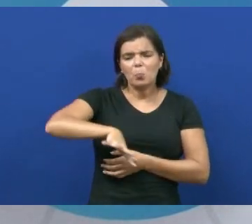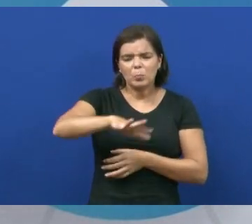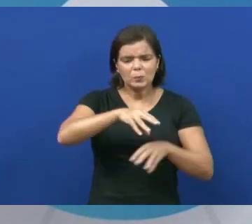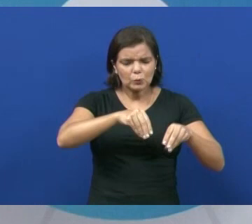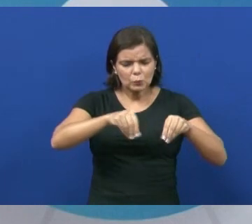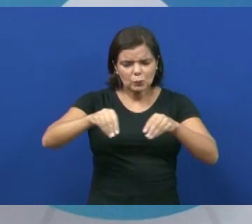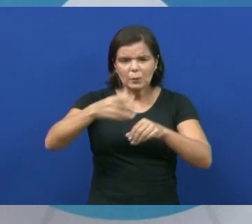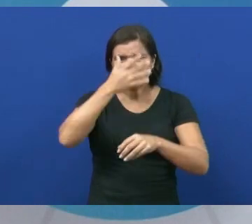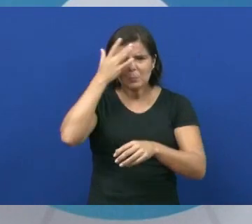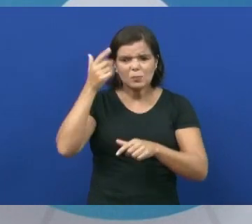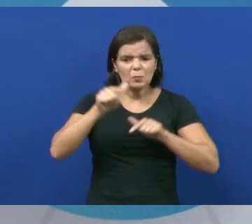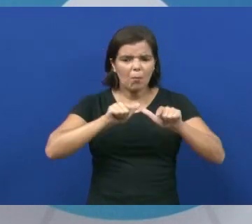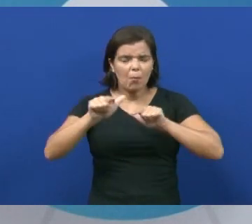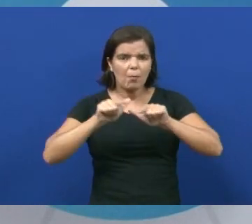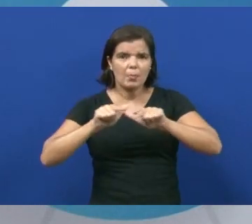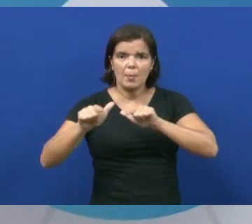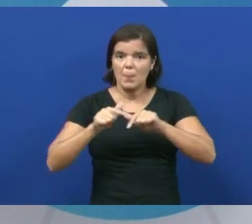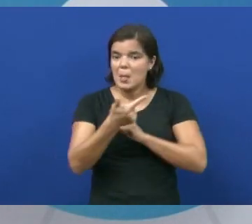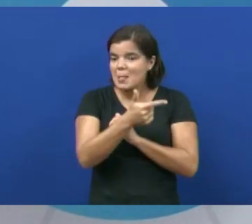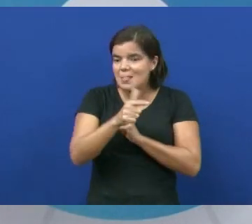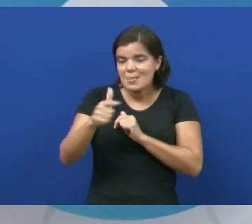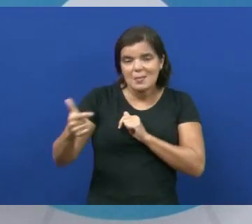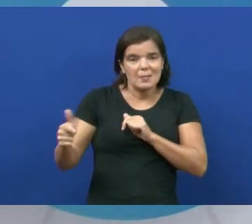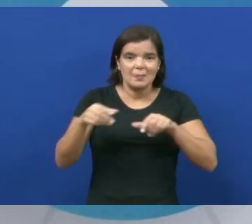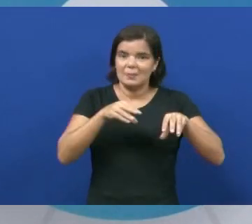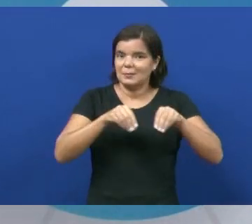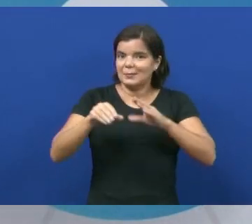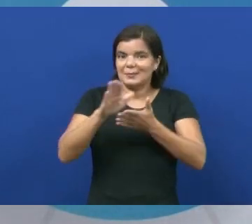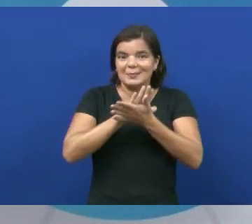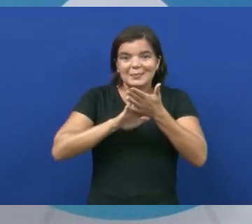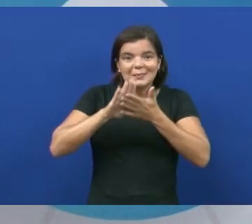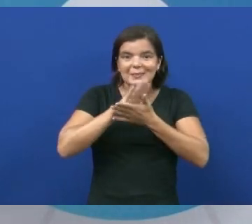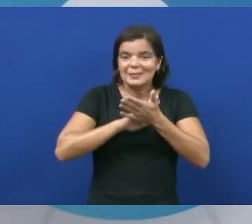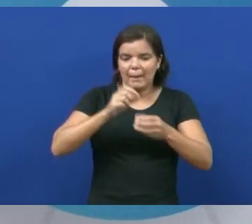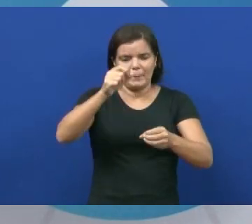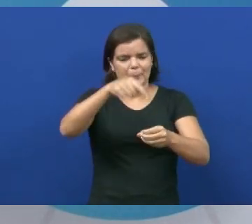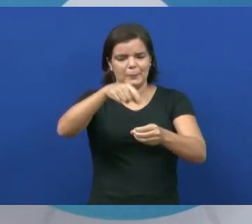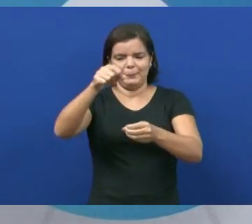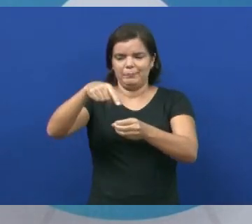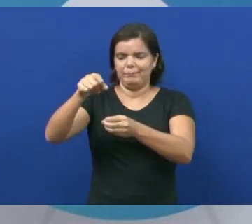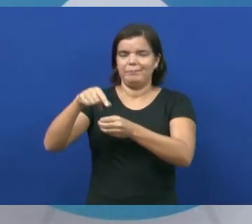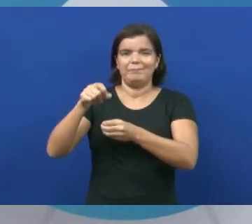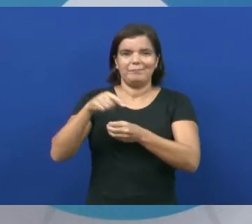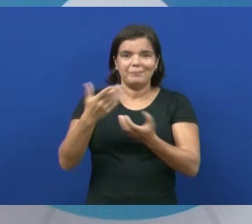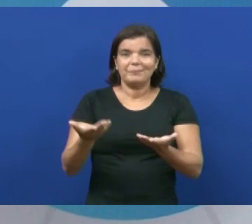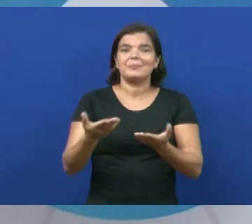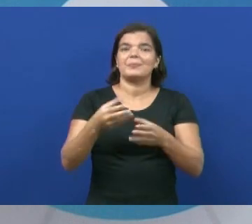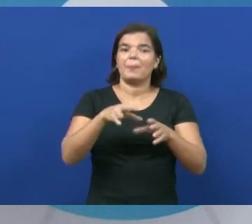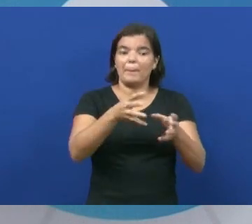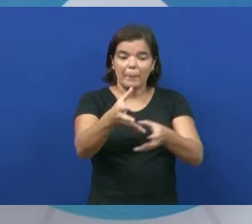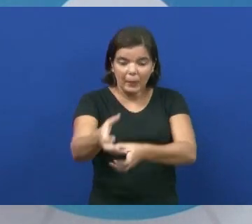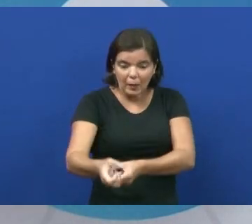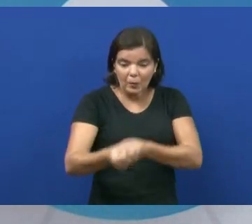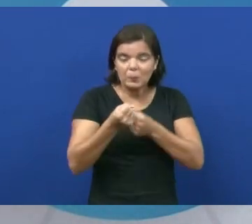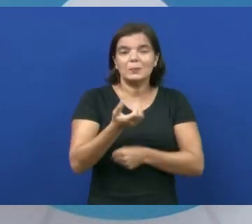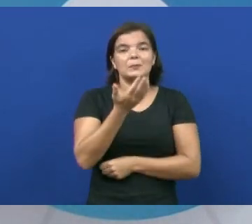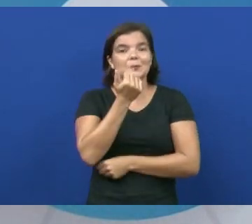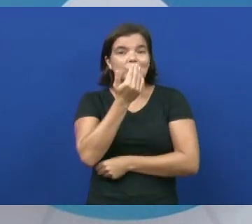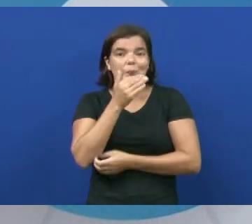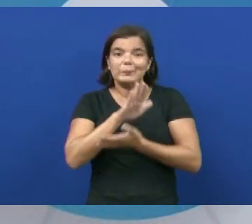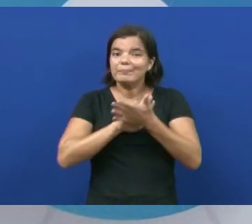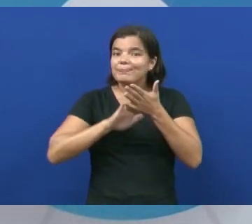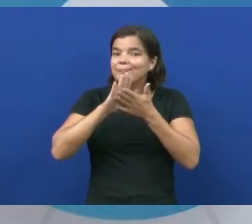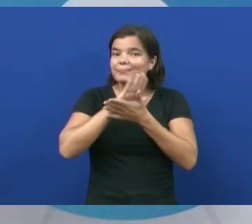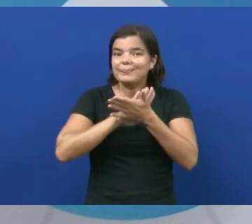desses camponeses, né, que não tem nenhuma terra para plantar, né, para retirar o seu alimento ali,